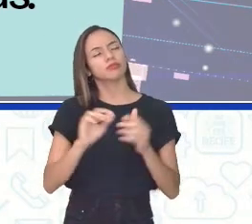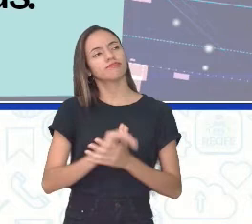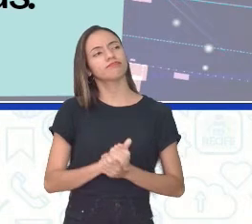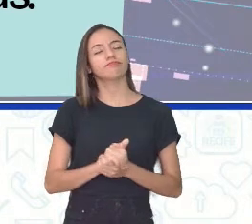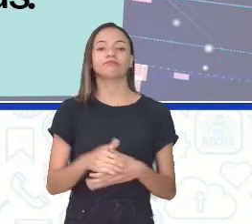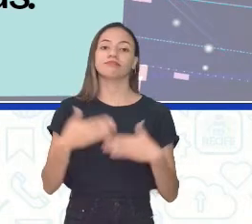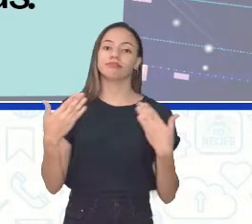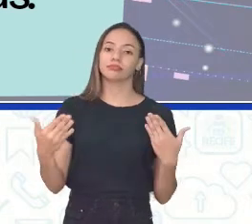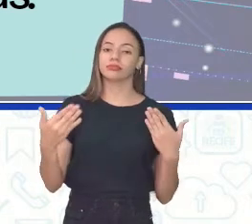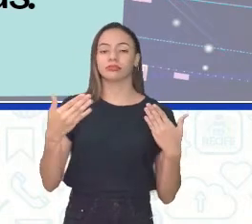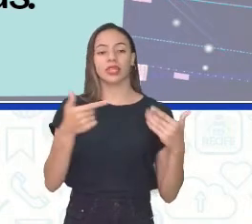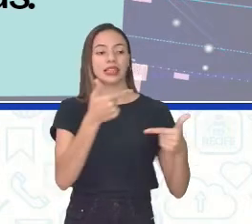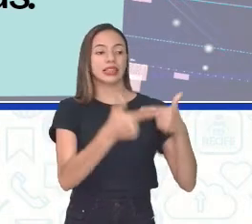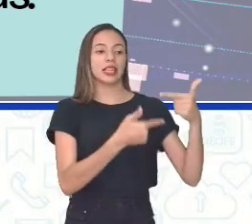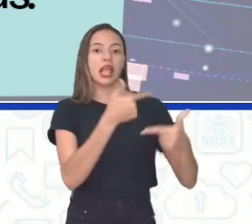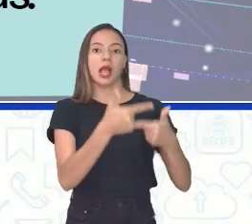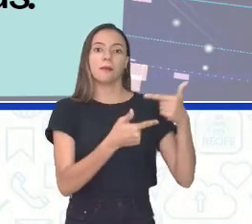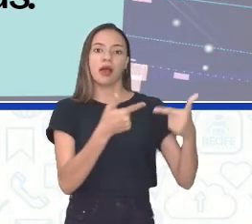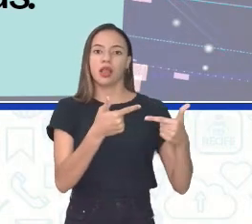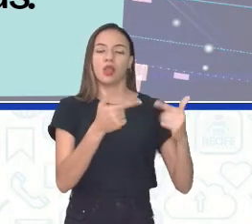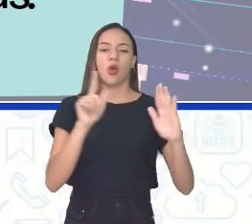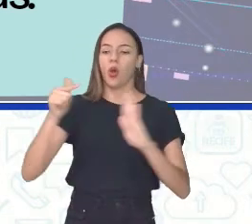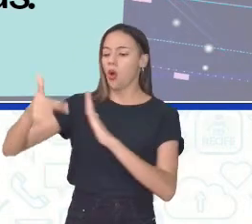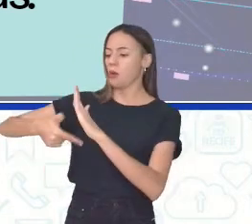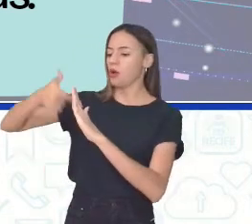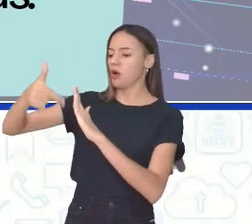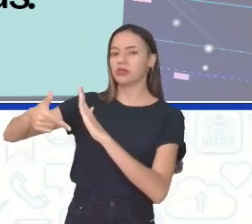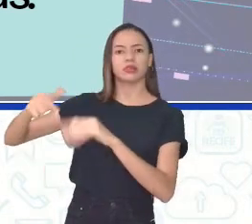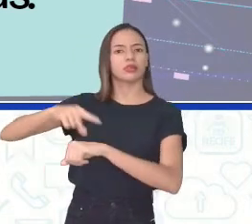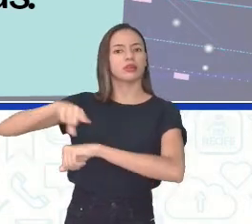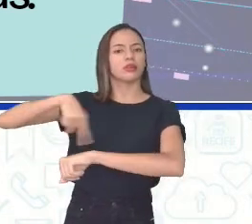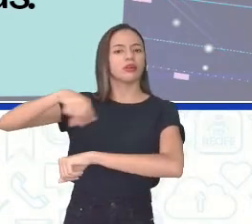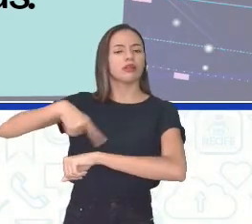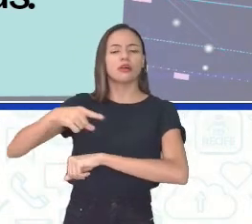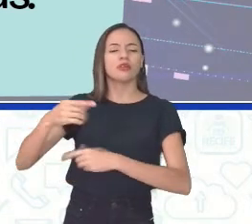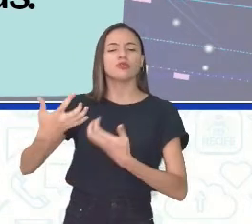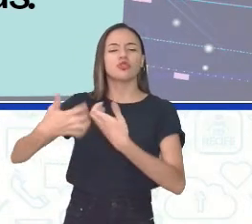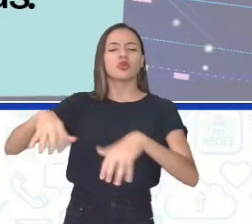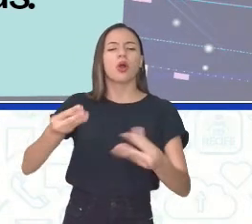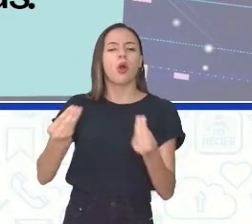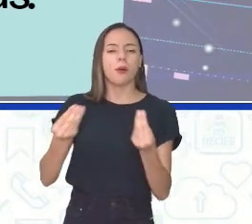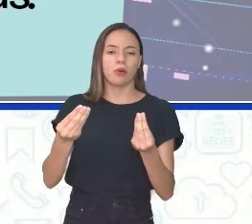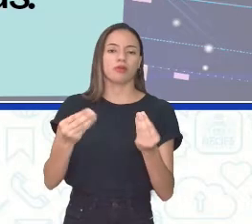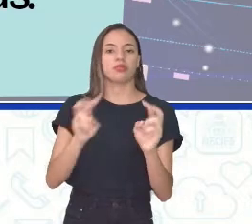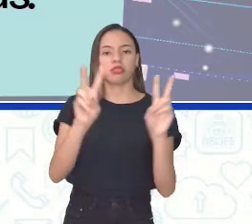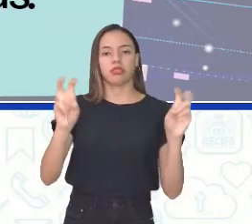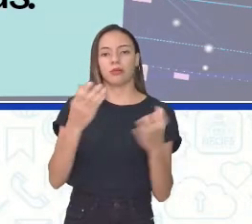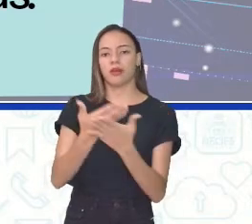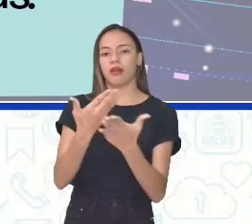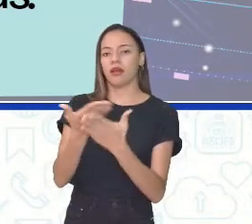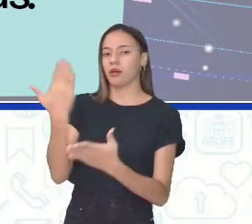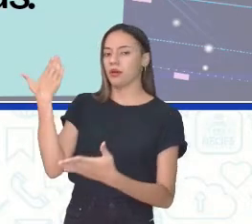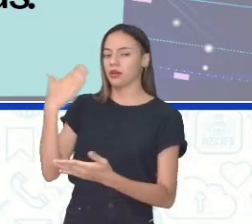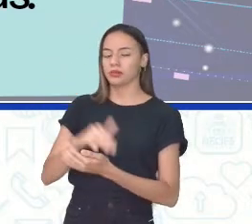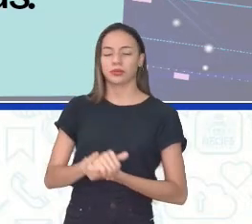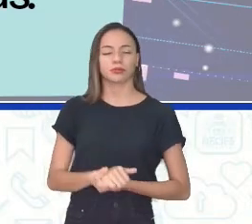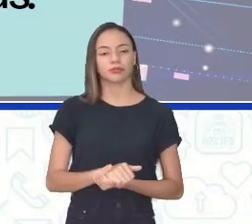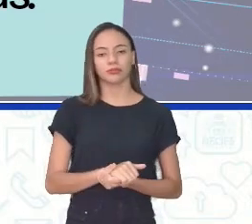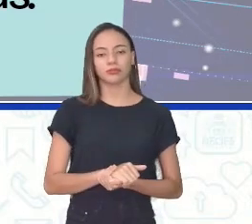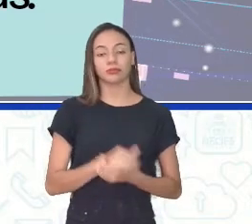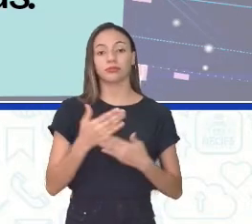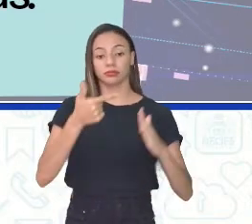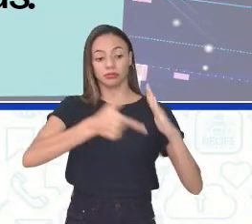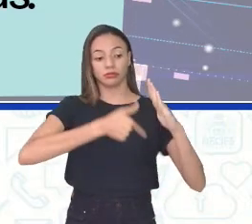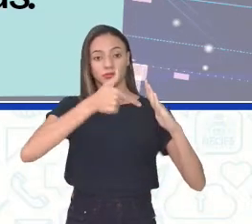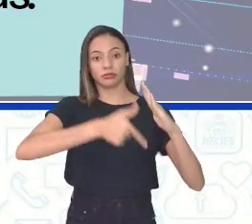a jornada de trabalho no home office? Foi o assunto da nossa aula passada. Então, ó, a princípio, o